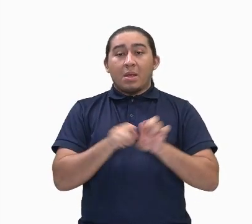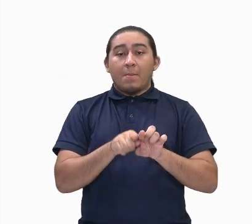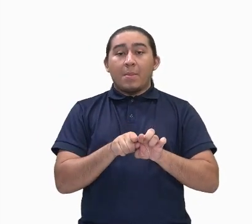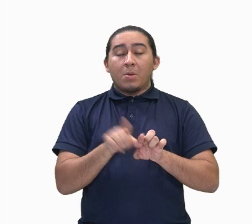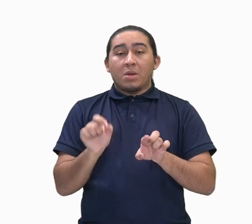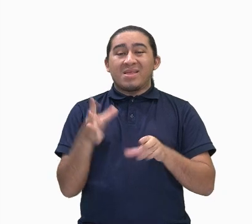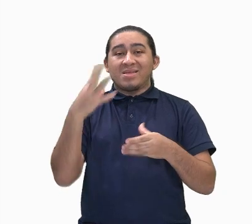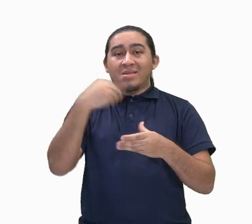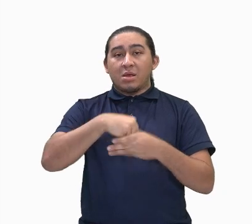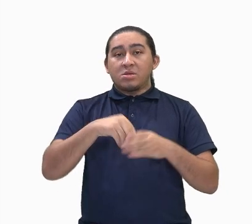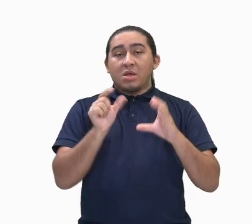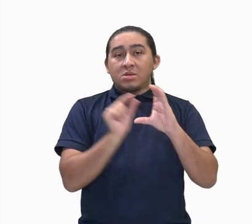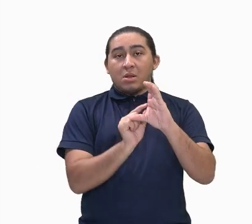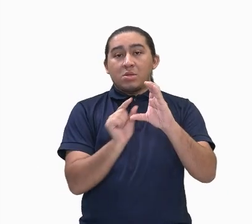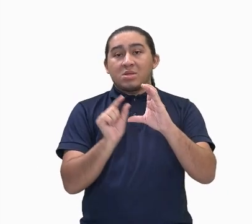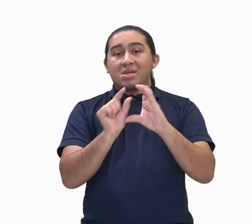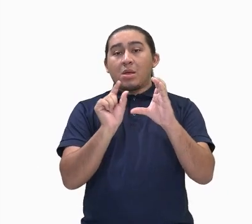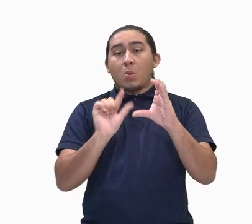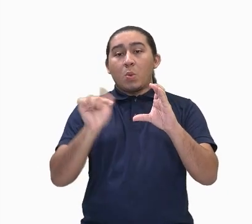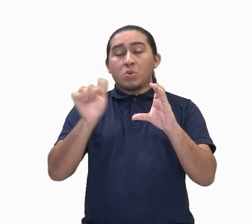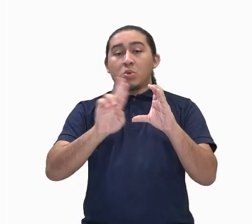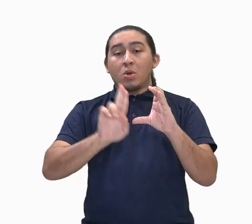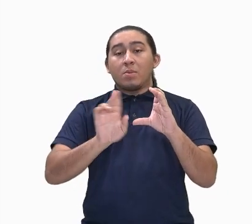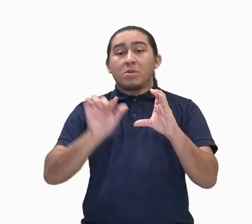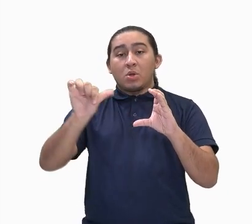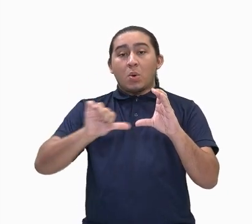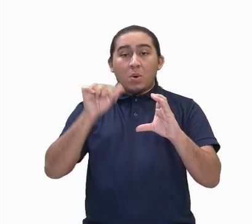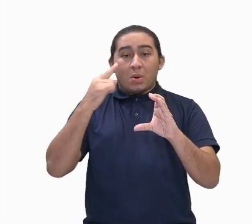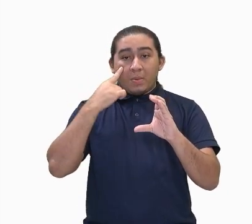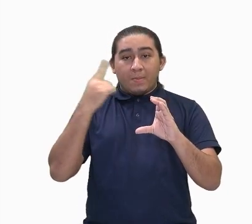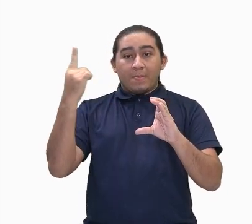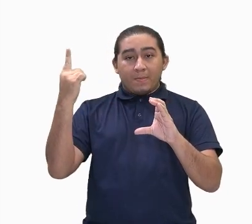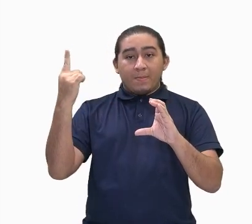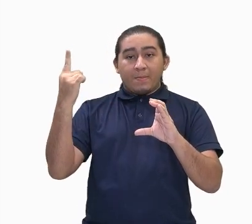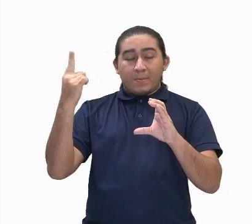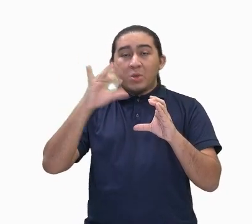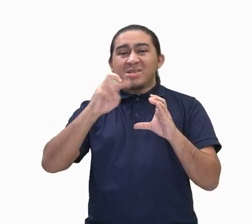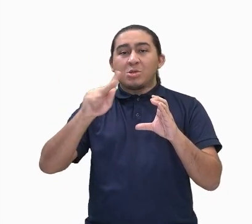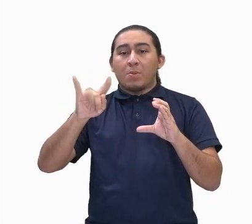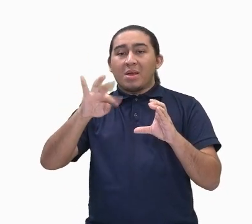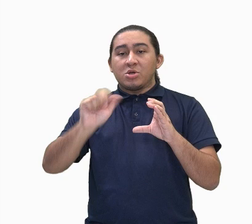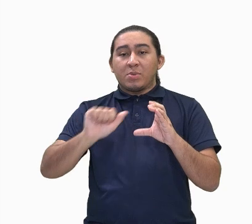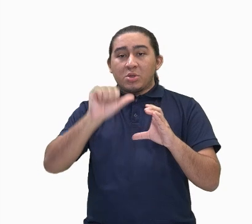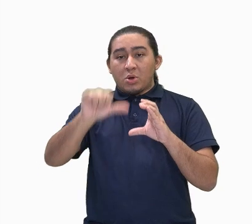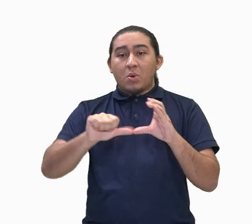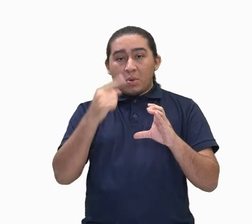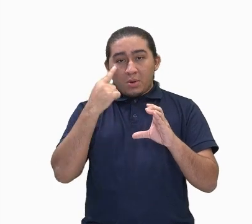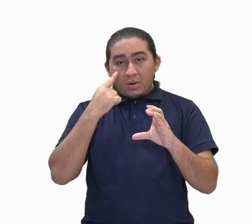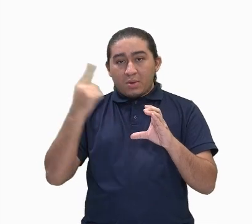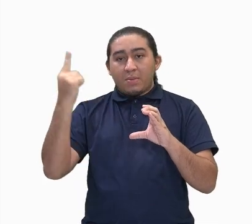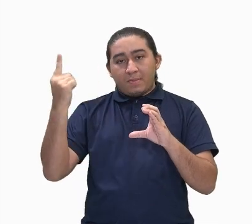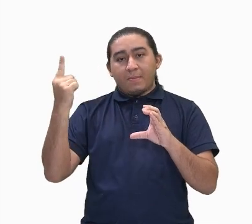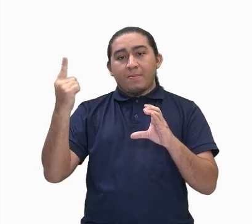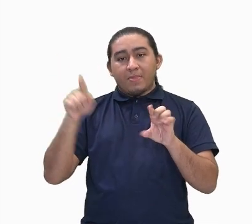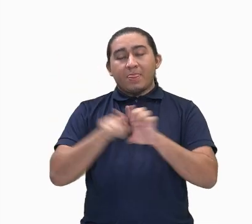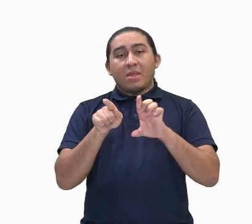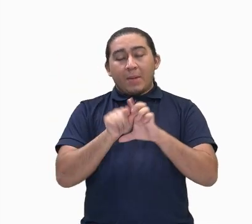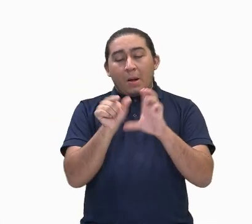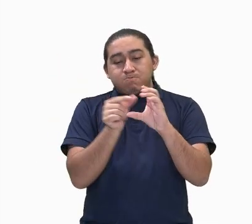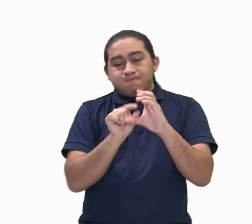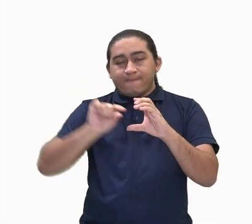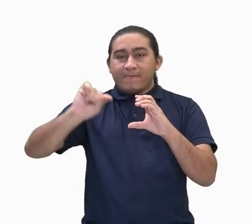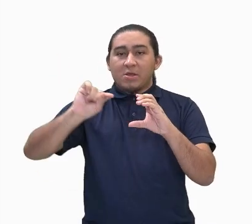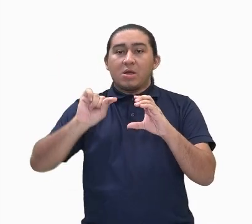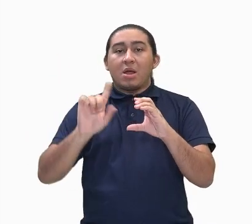membrana plasmática, ela é chamada de sarcolema. O citoplasma é chamado de sarcoplasma. E o retículo